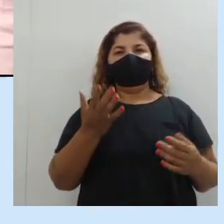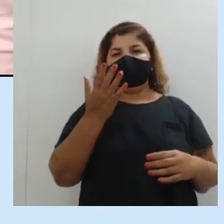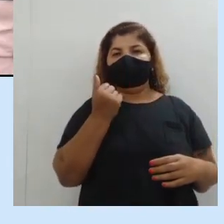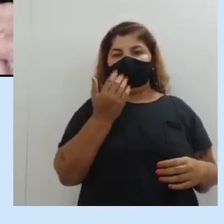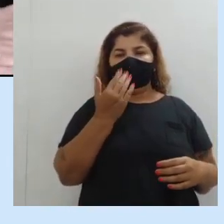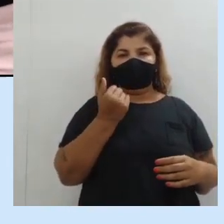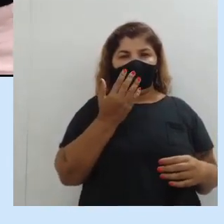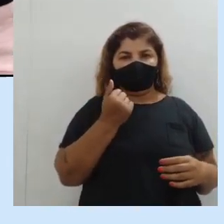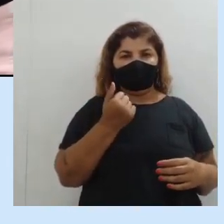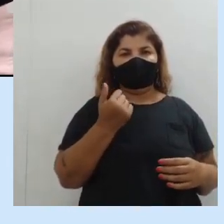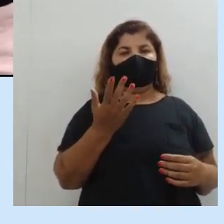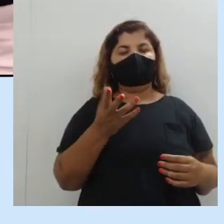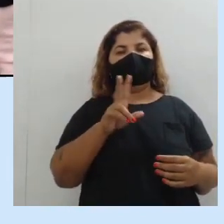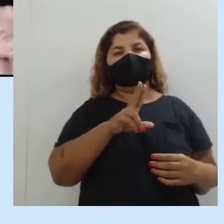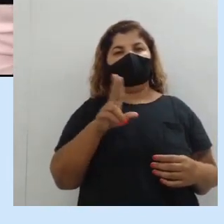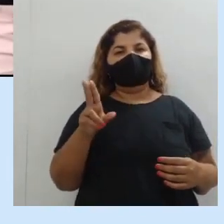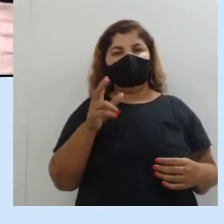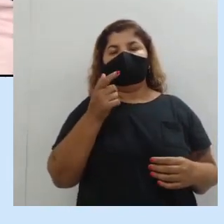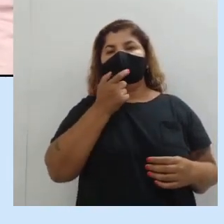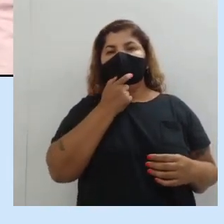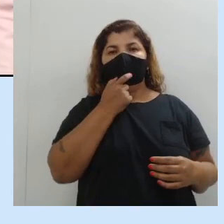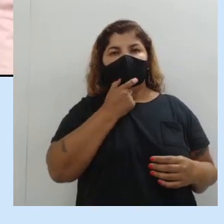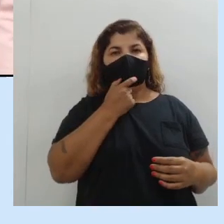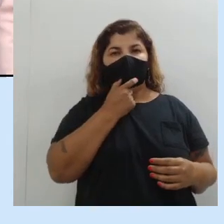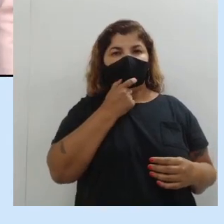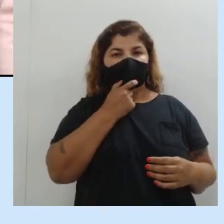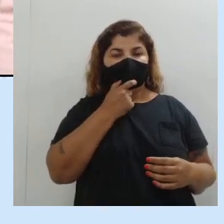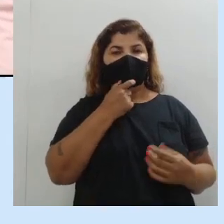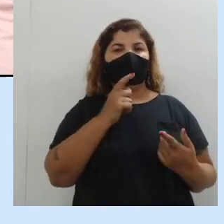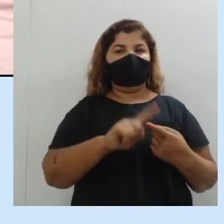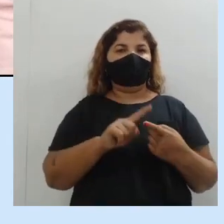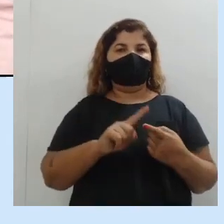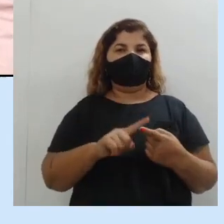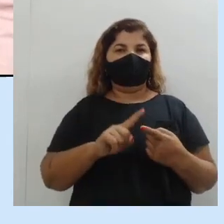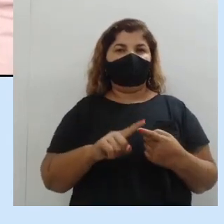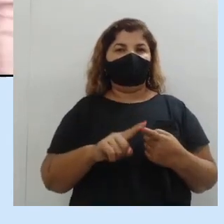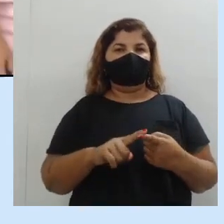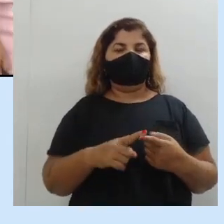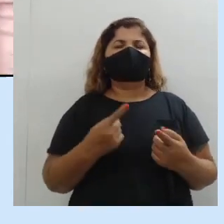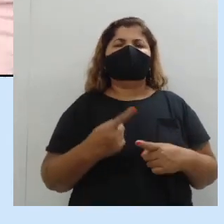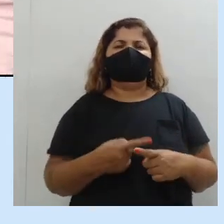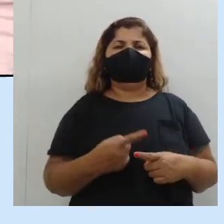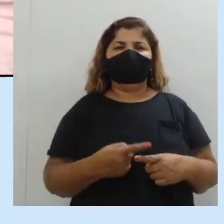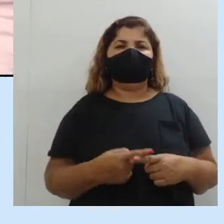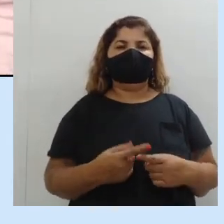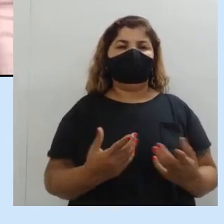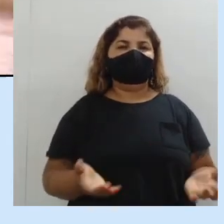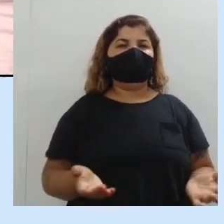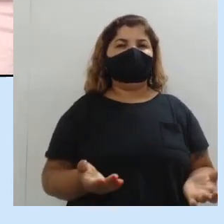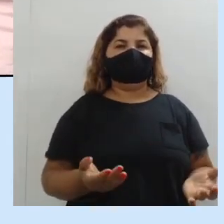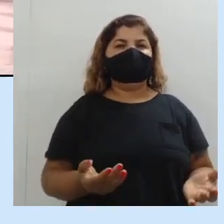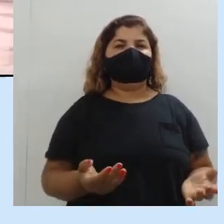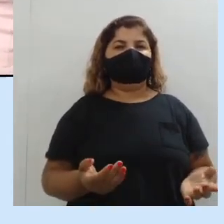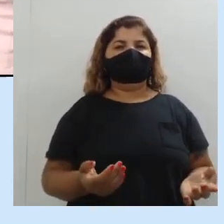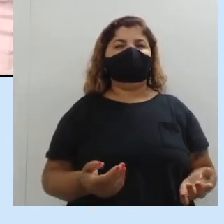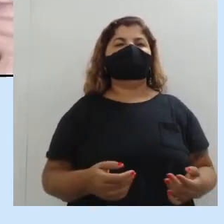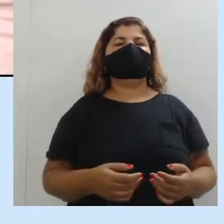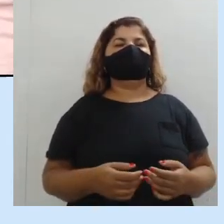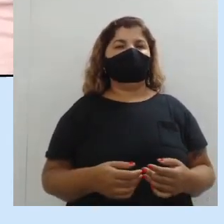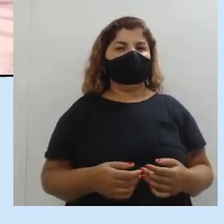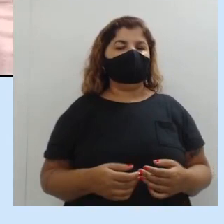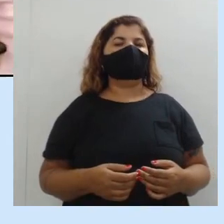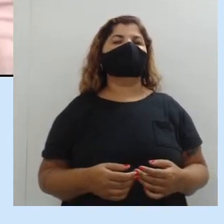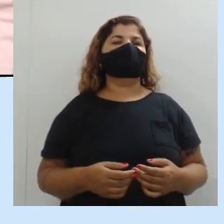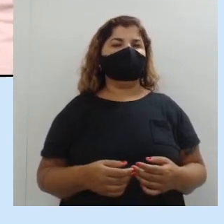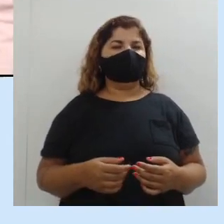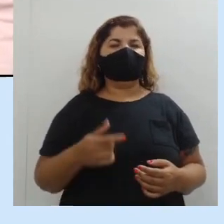alimentação, né? Com nome em inglês também. Por quê? Então, analisando direitinho,